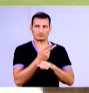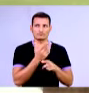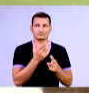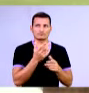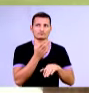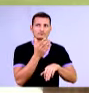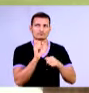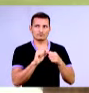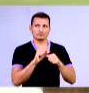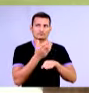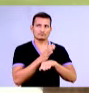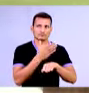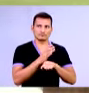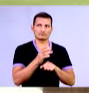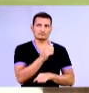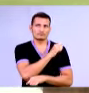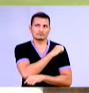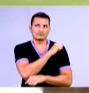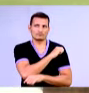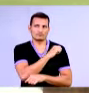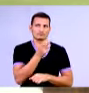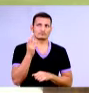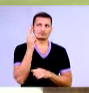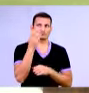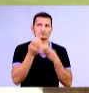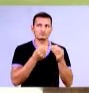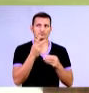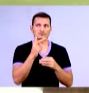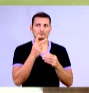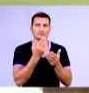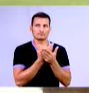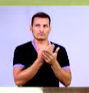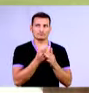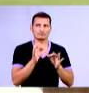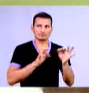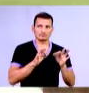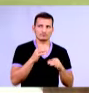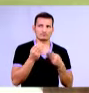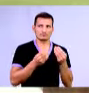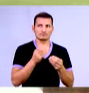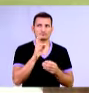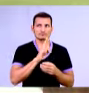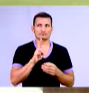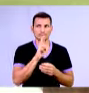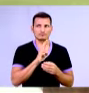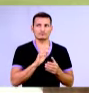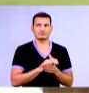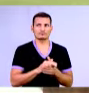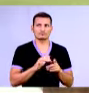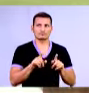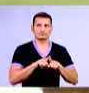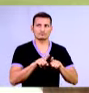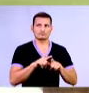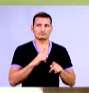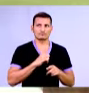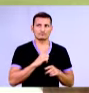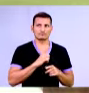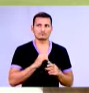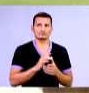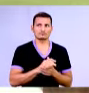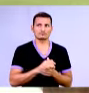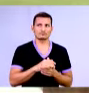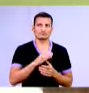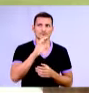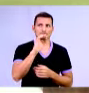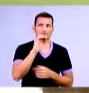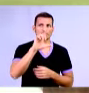acompanhamento, decidir realmente como a sua aula está sendo planejada, como utilizá-la. Também temos a parte também em